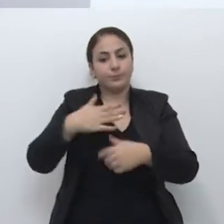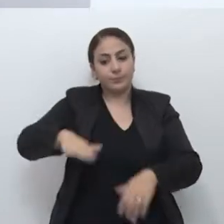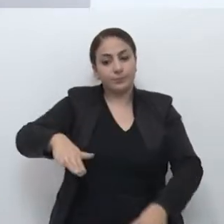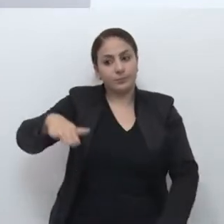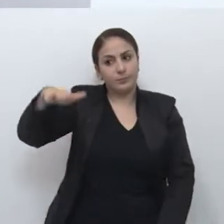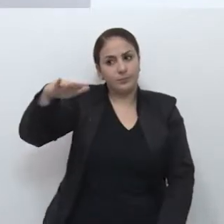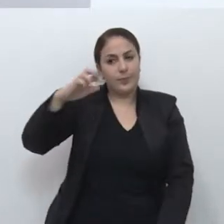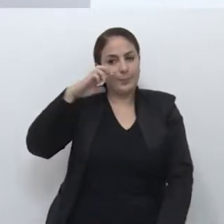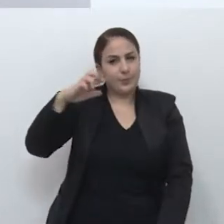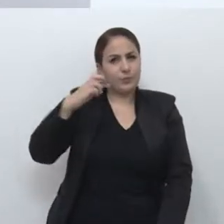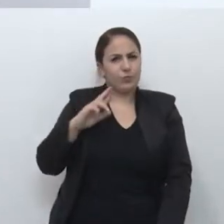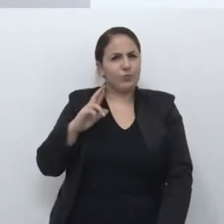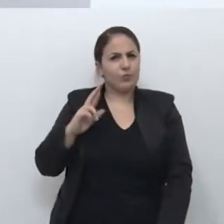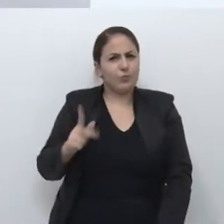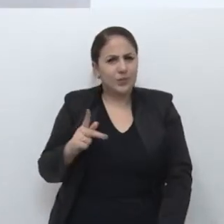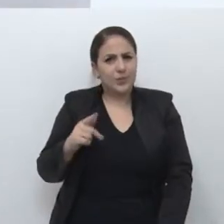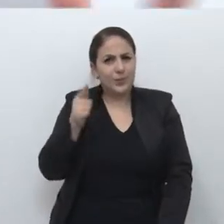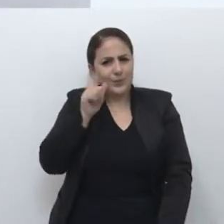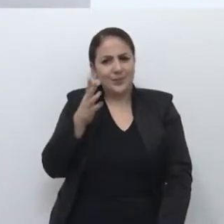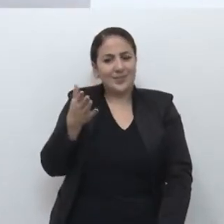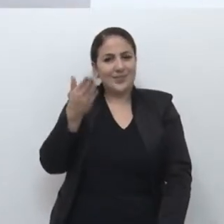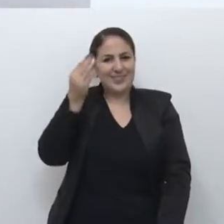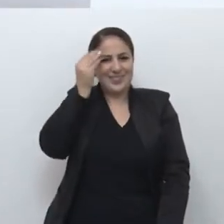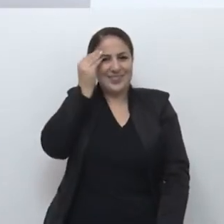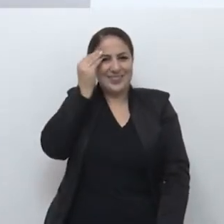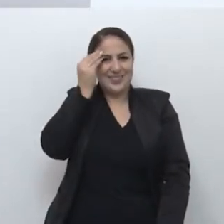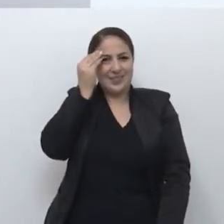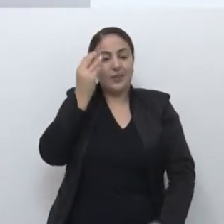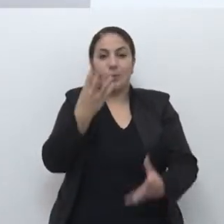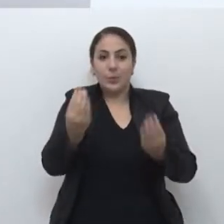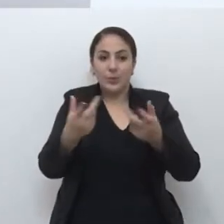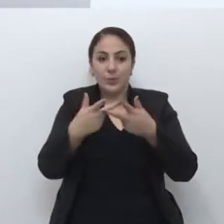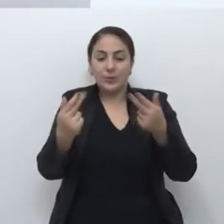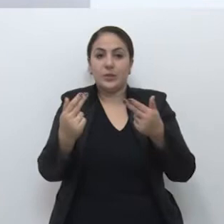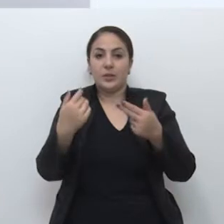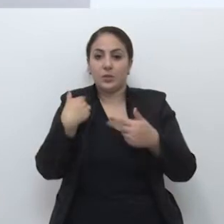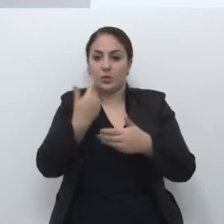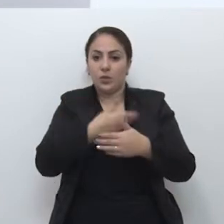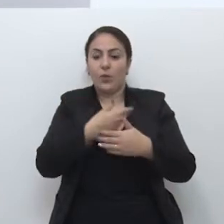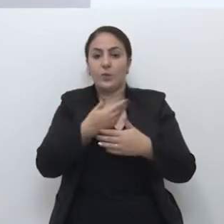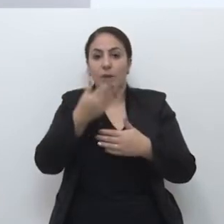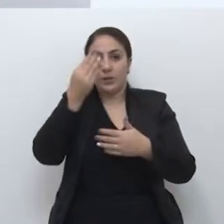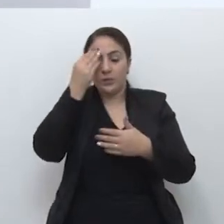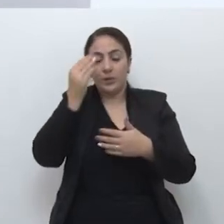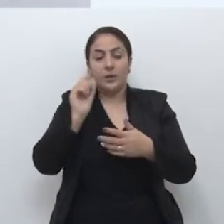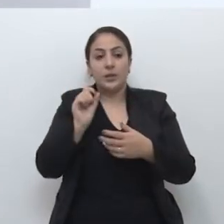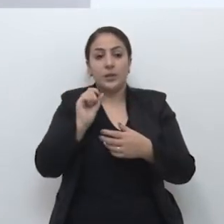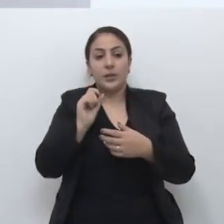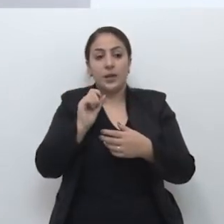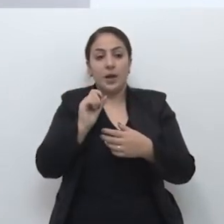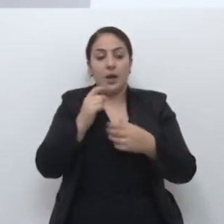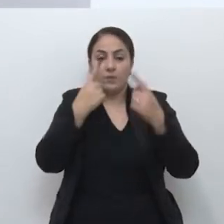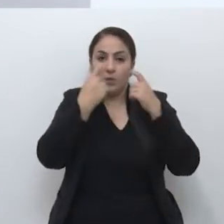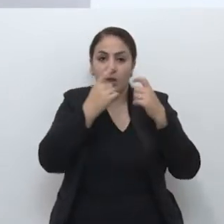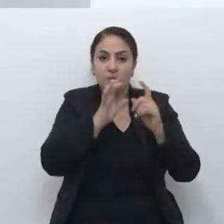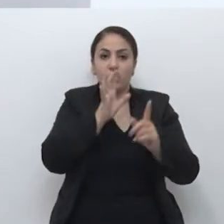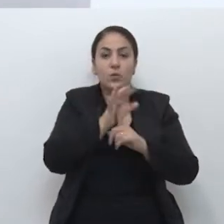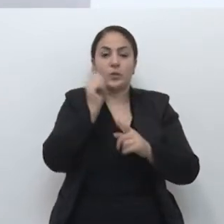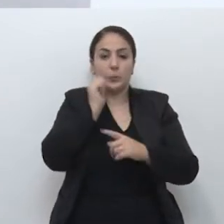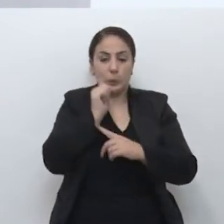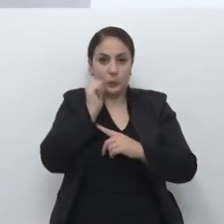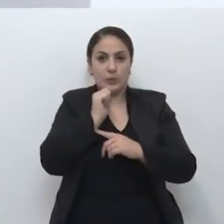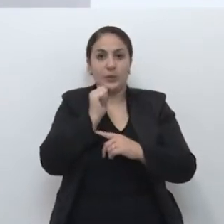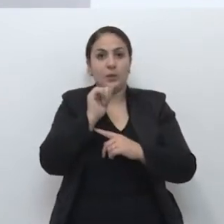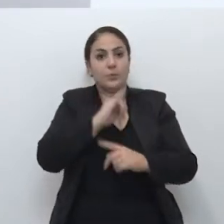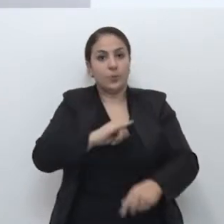outro entendimento daquilo. Assim, várias situações, e eu acredito que na questão do combate à violência contra a mulher isso é fundamental. Nós